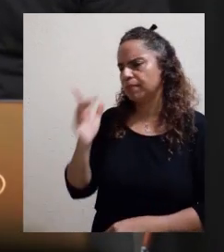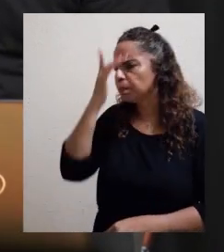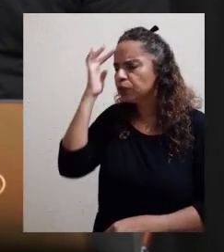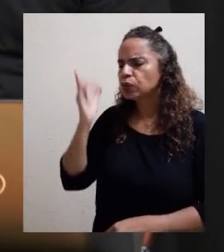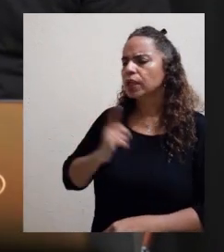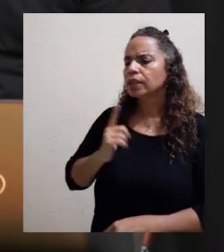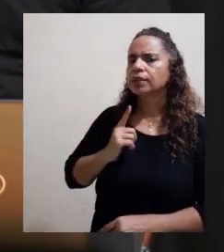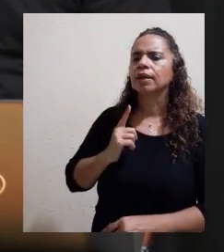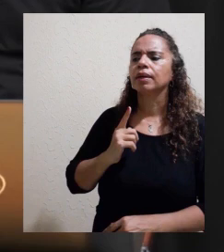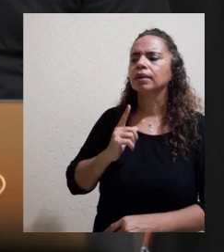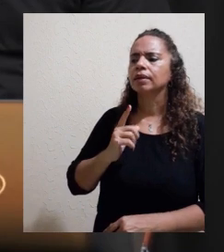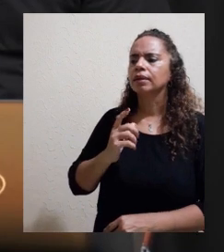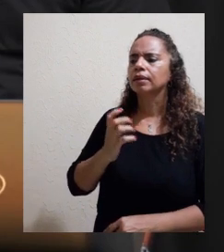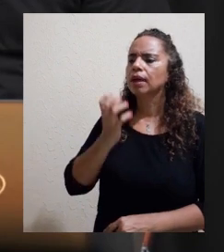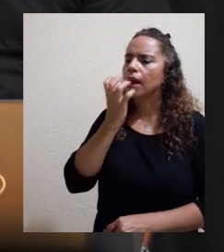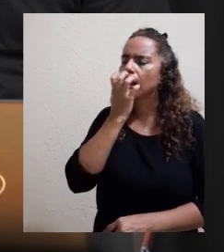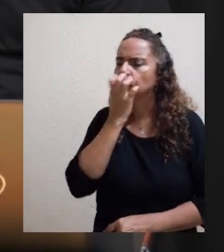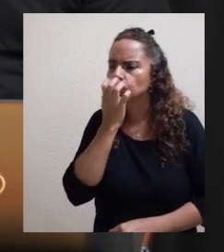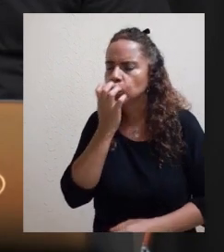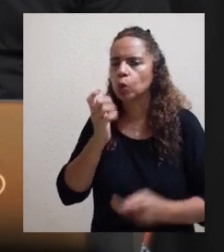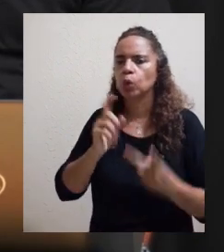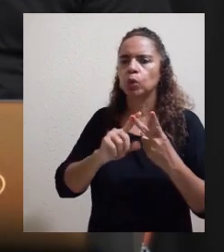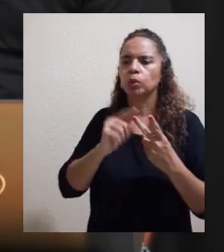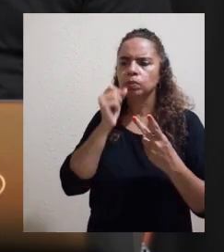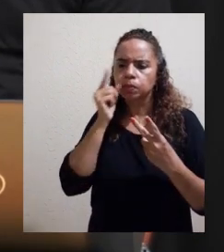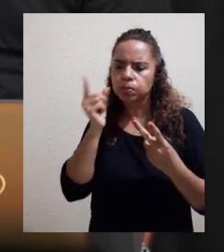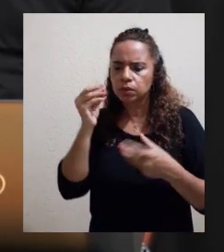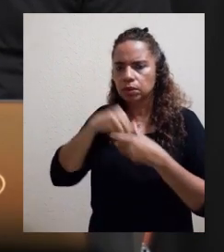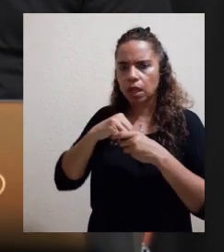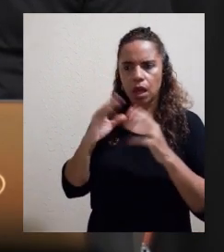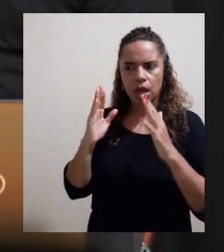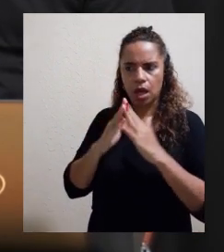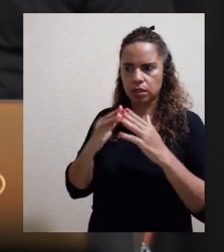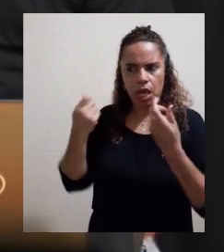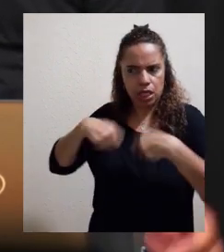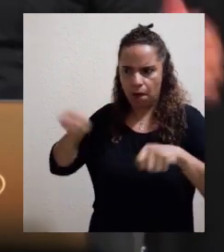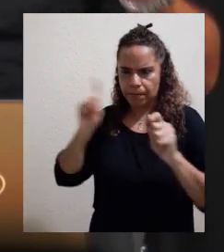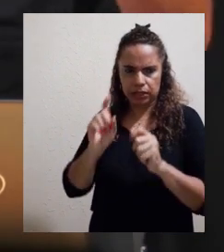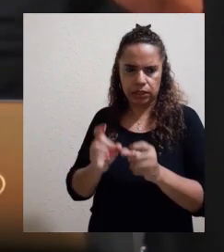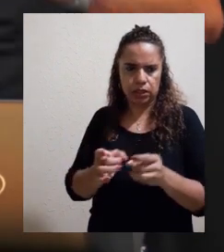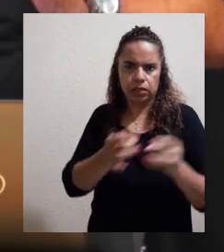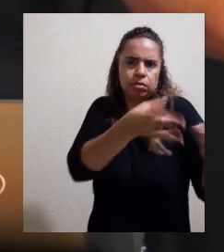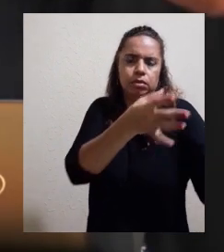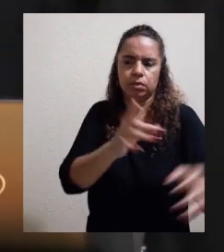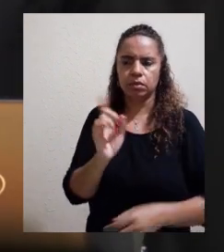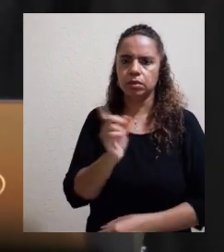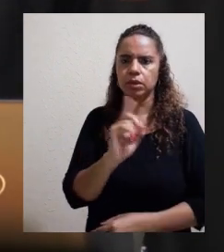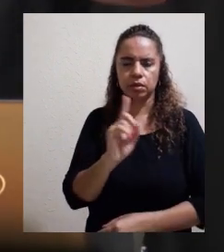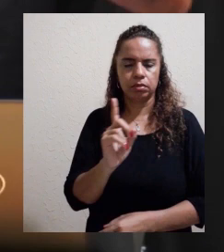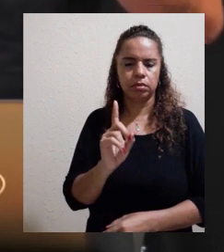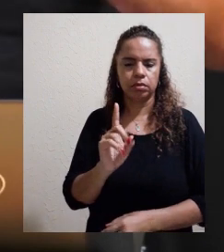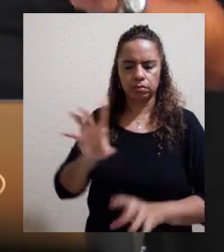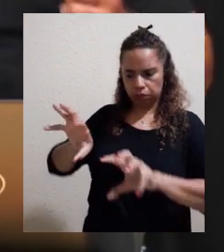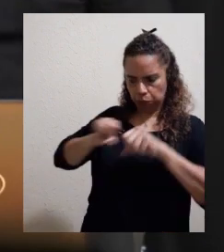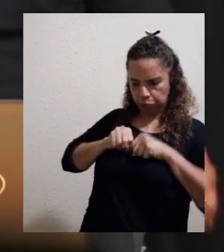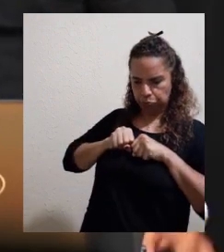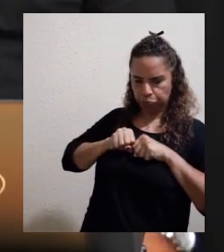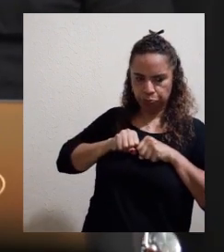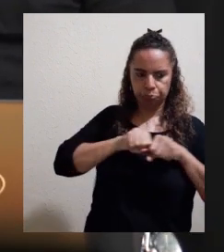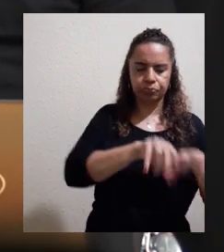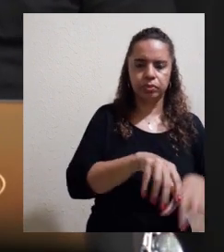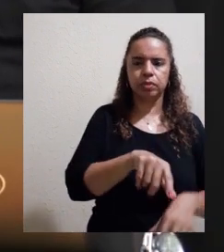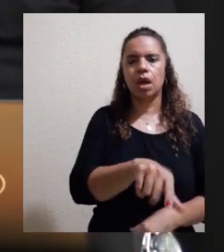dar fim em nenhum pet, né, no seu Lulu, lá no seu cachorrinho. Né? A gente acha tem muita gente preocupada também de passar para o animal.